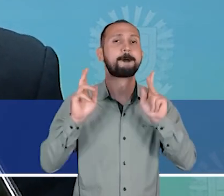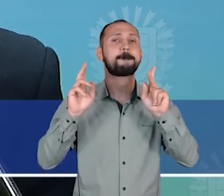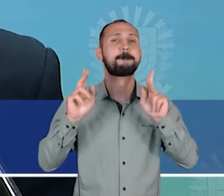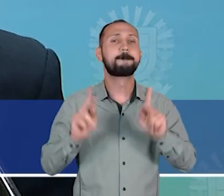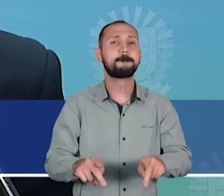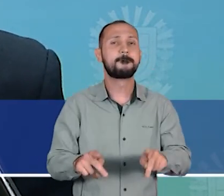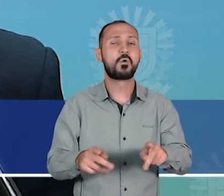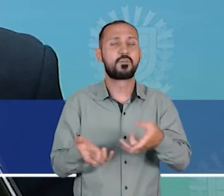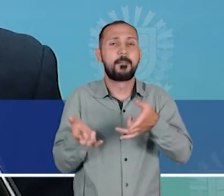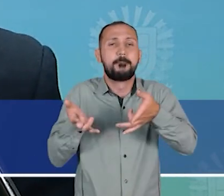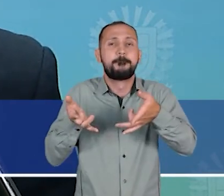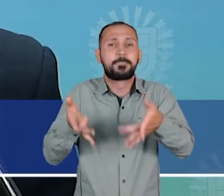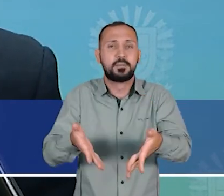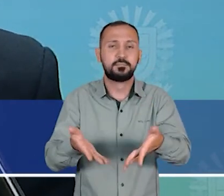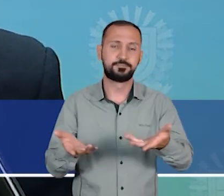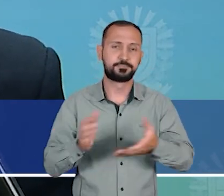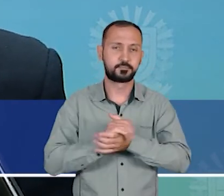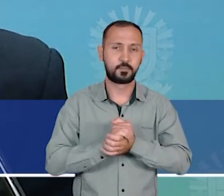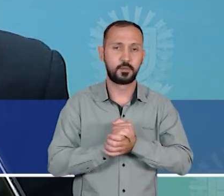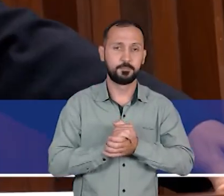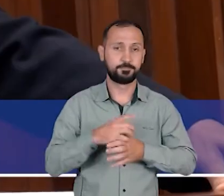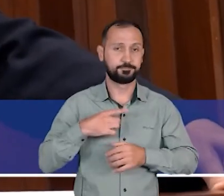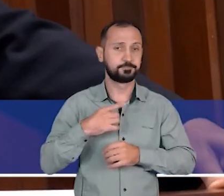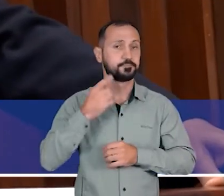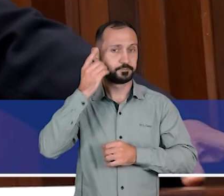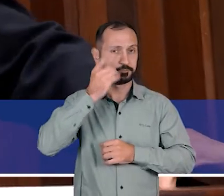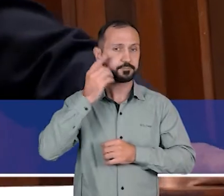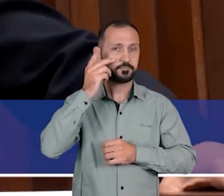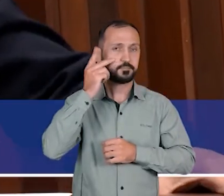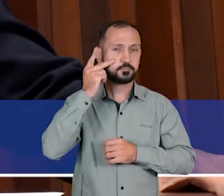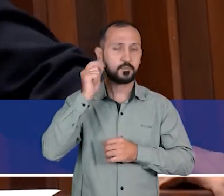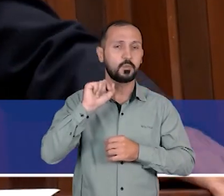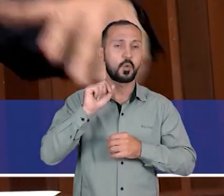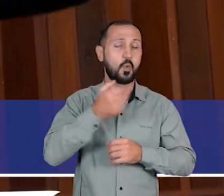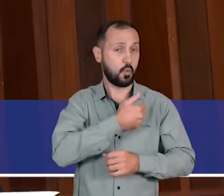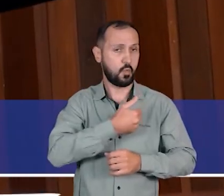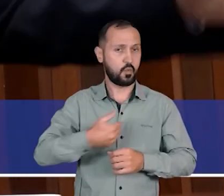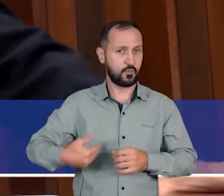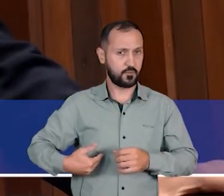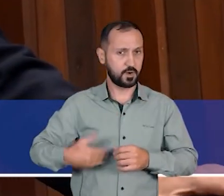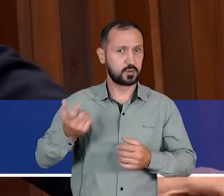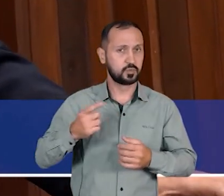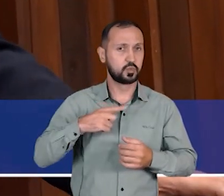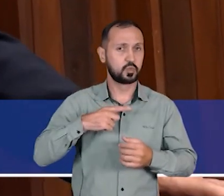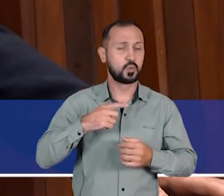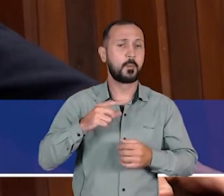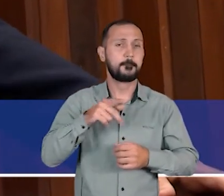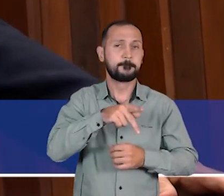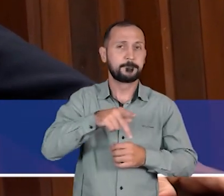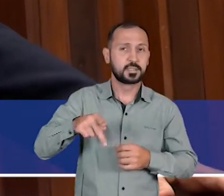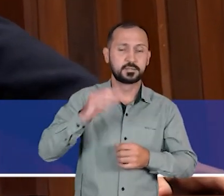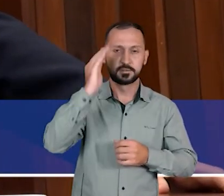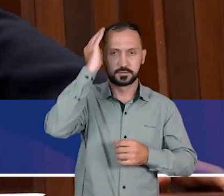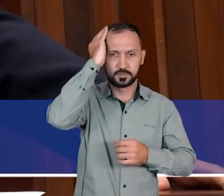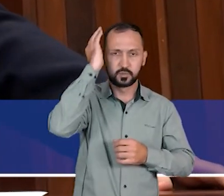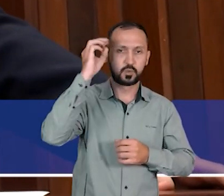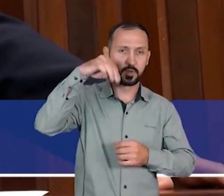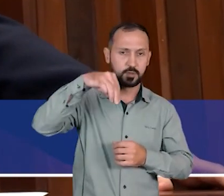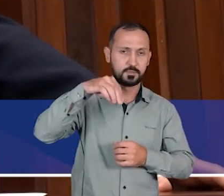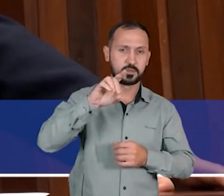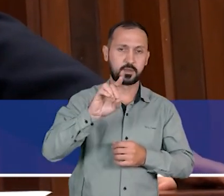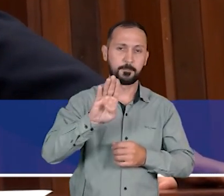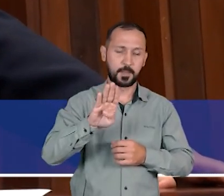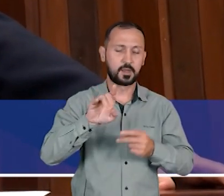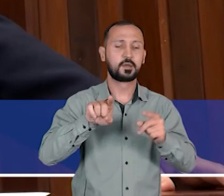deixar a população numa situação desta. Para o deputado Pedro Kemp, os governos do presidente Michel Temer, do